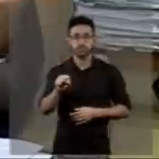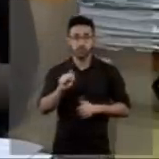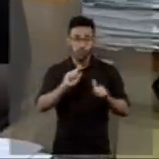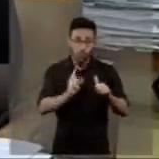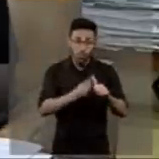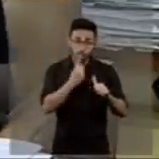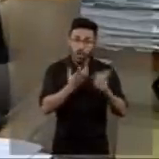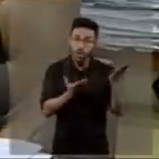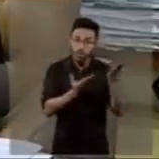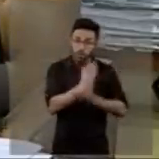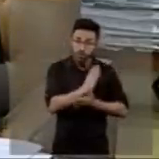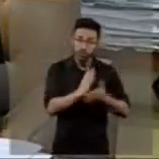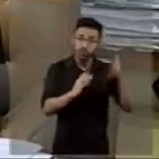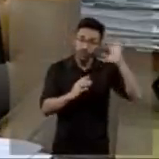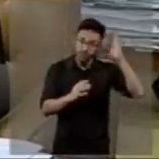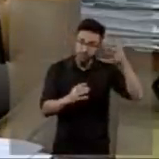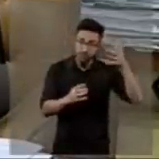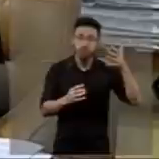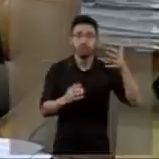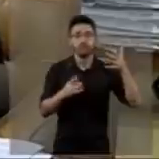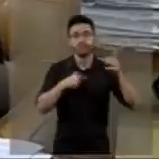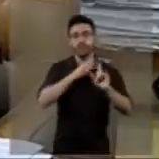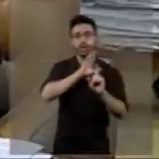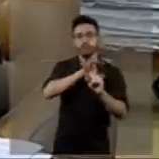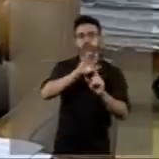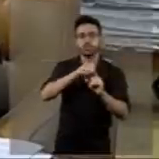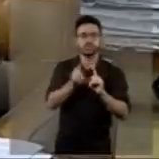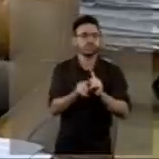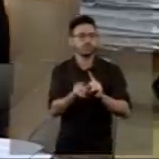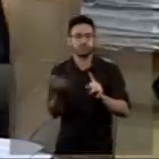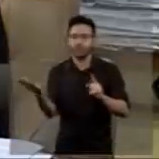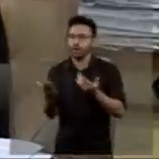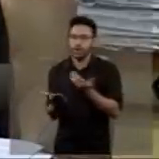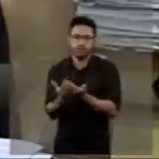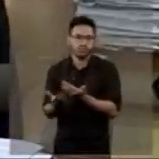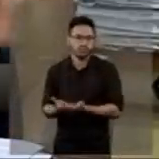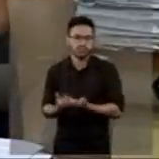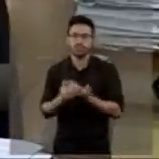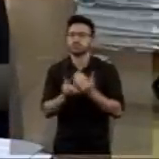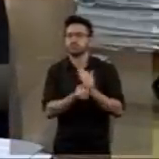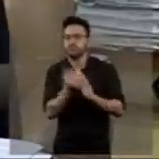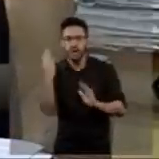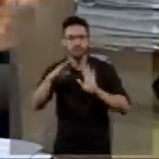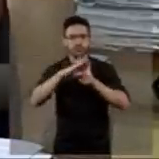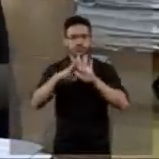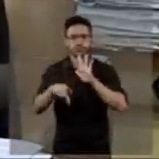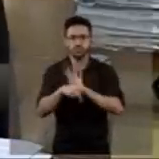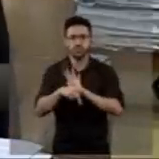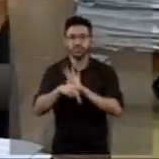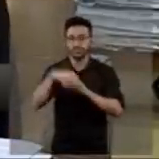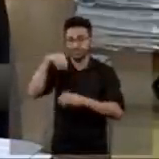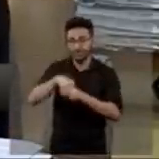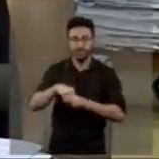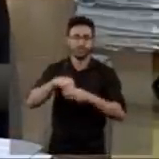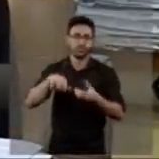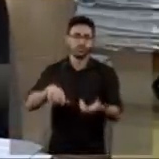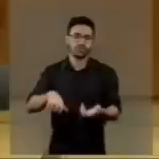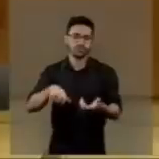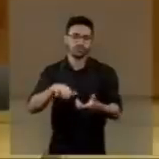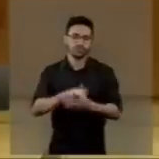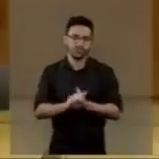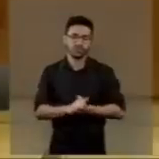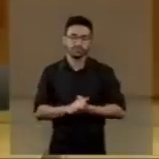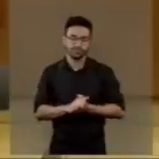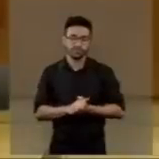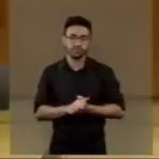medidas provisórias convalidadas pelo Congresso Nacional por falta daquela... Decreto.